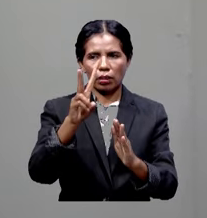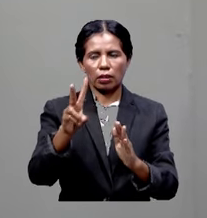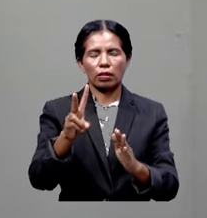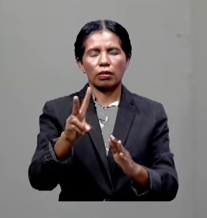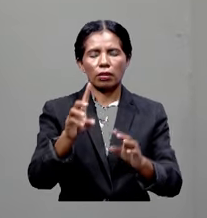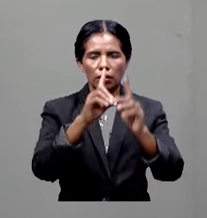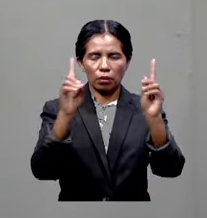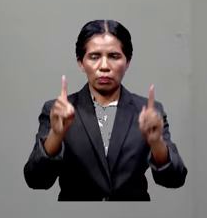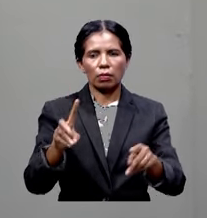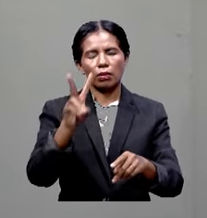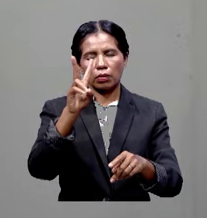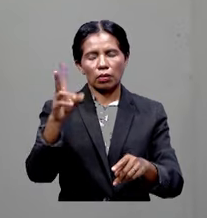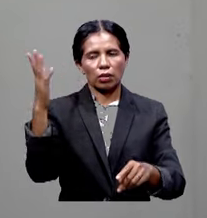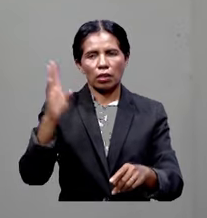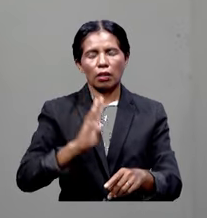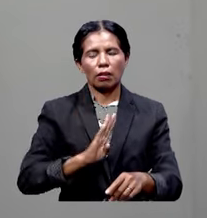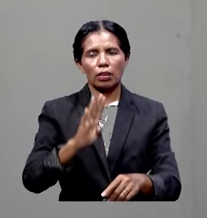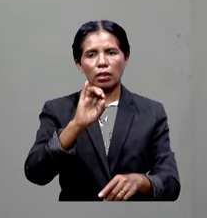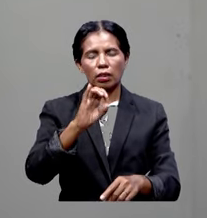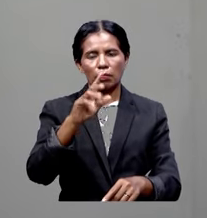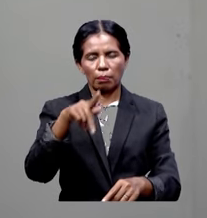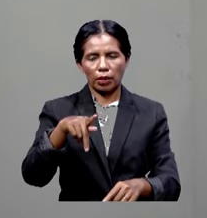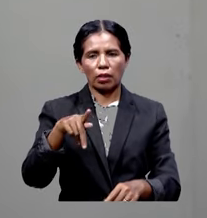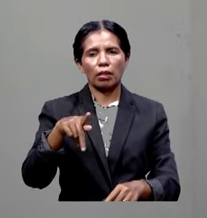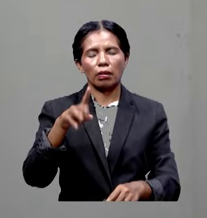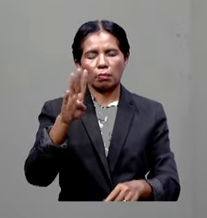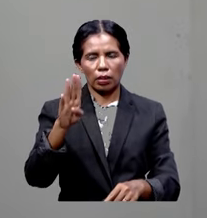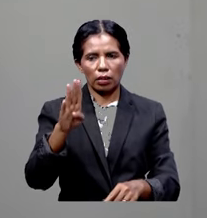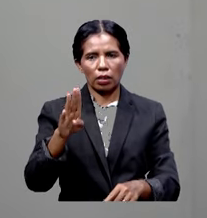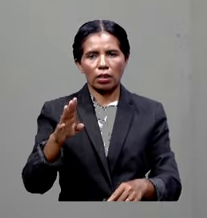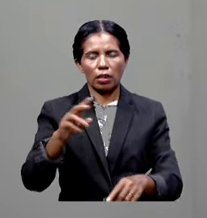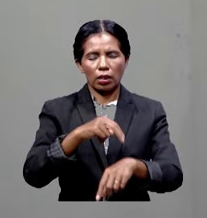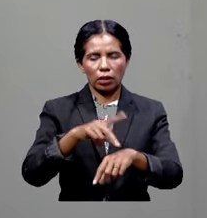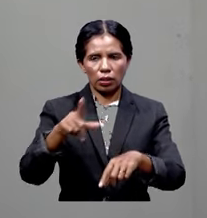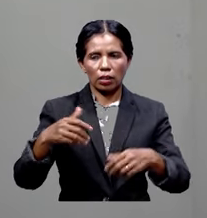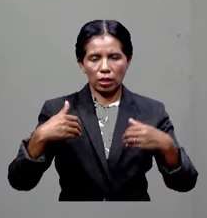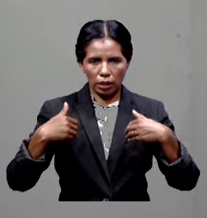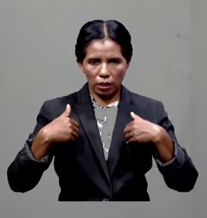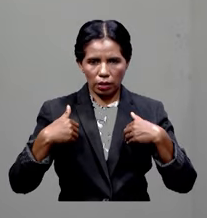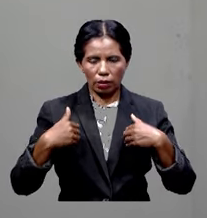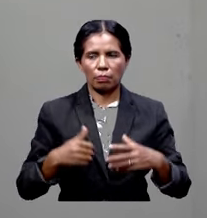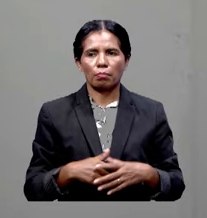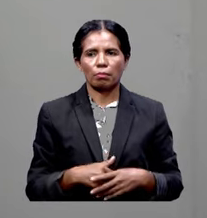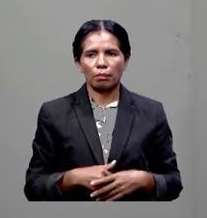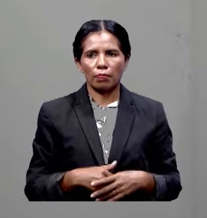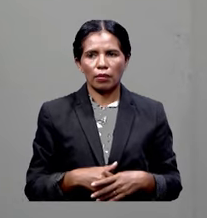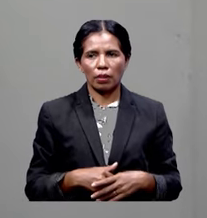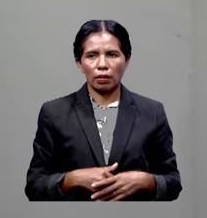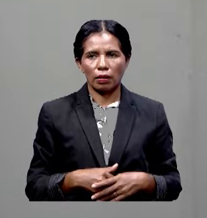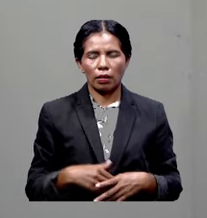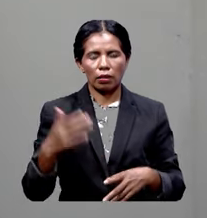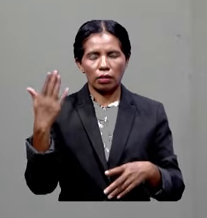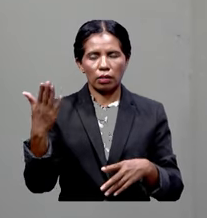ke IPB i ha betano to ta tena kata Universidad Nacional Timor Lorsa i ha det ni nia nasa ida